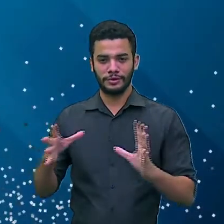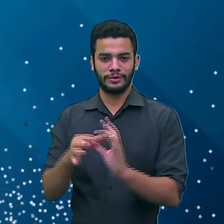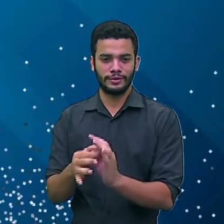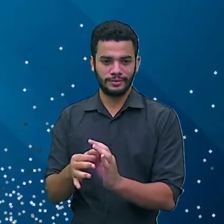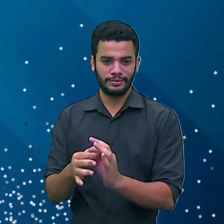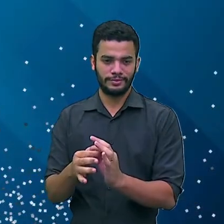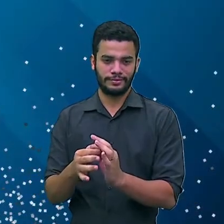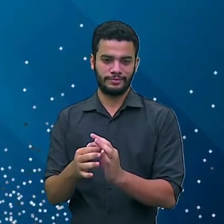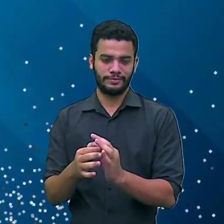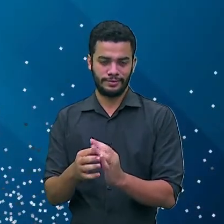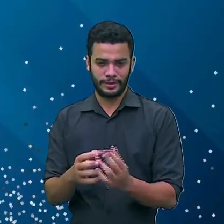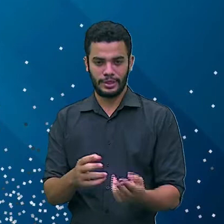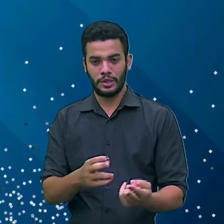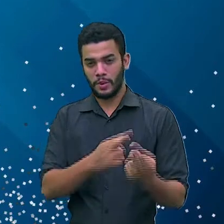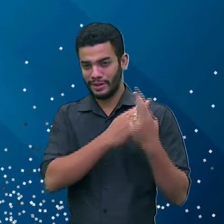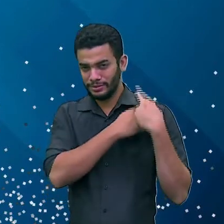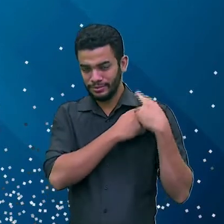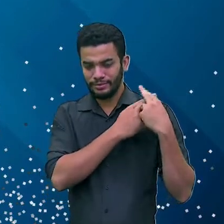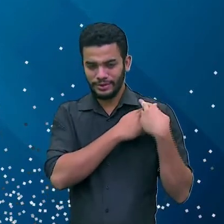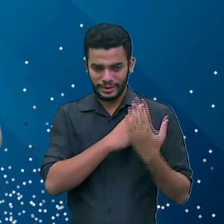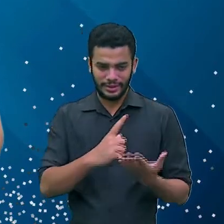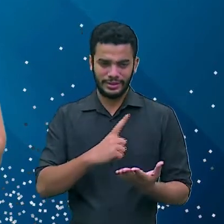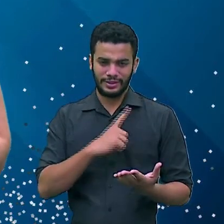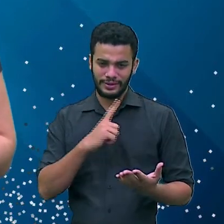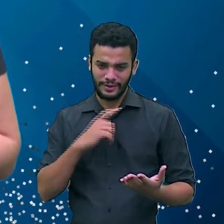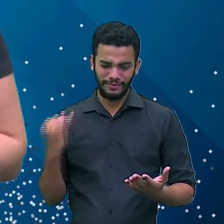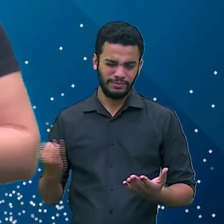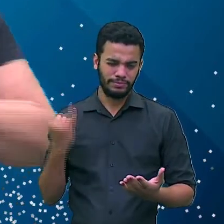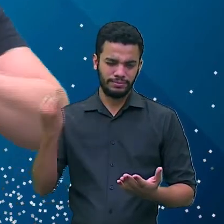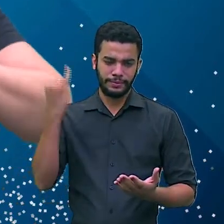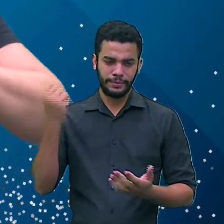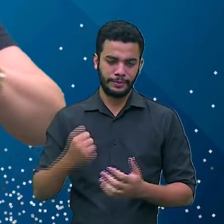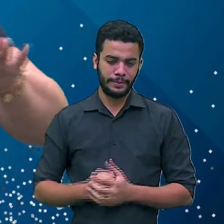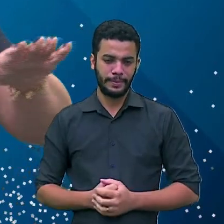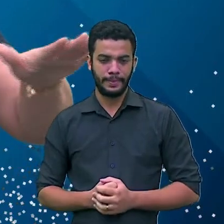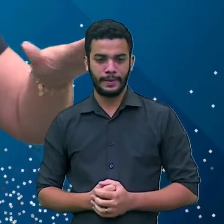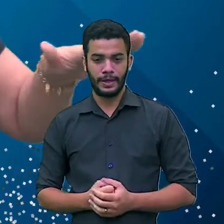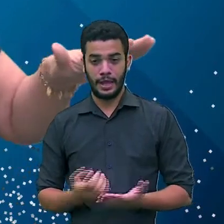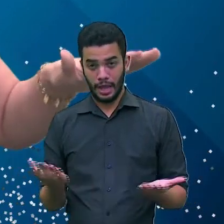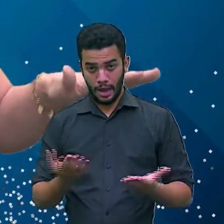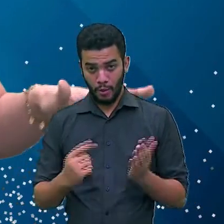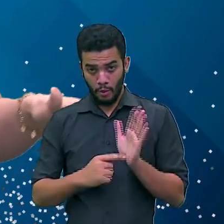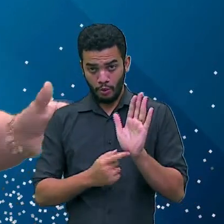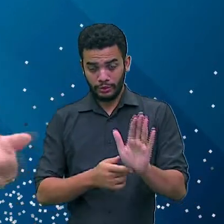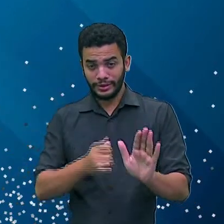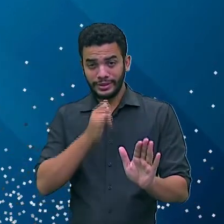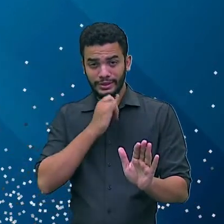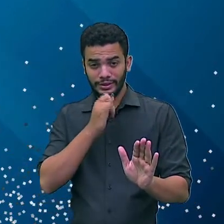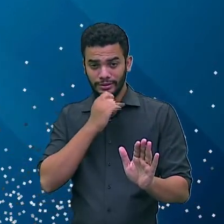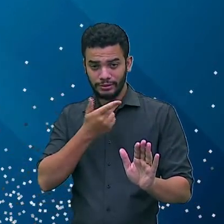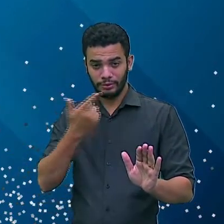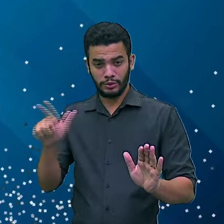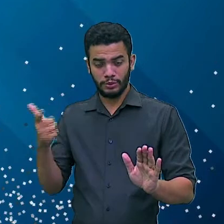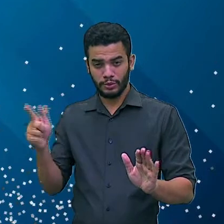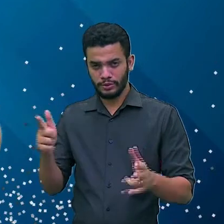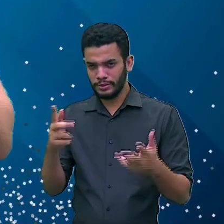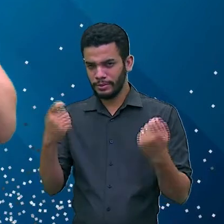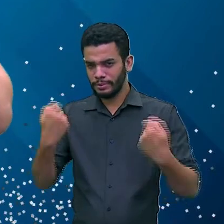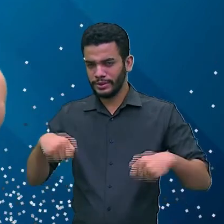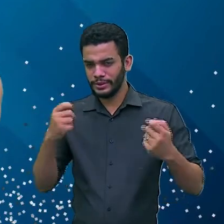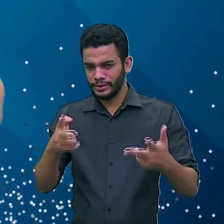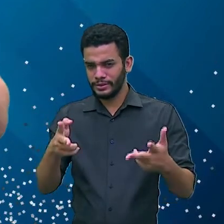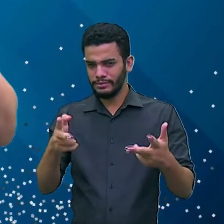uma funcionalidade aí dentro do predicativo do sujeito. Vamos exemplificar, observar